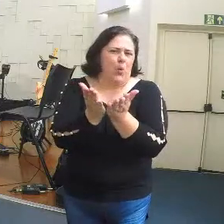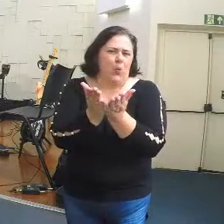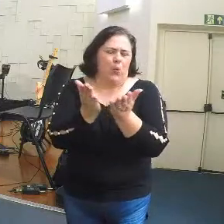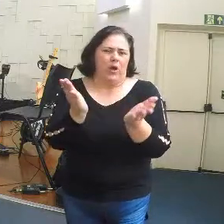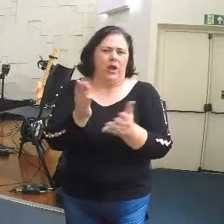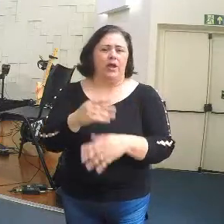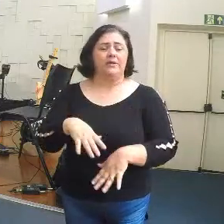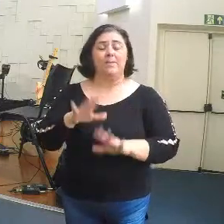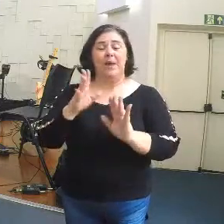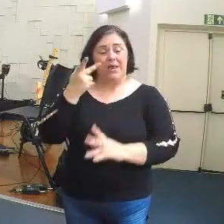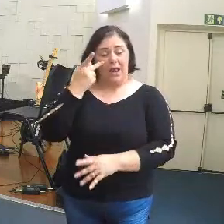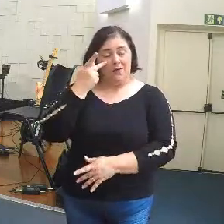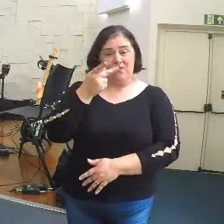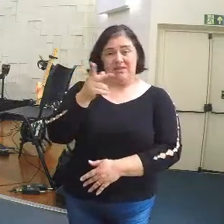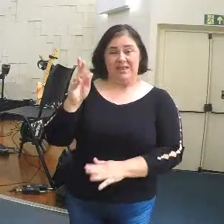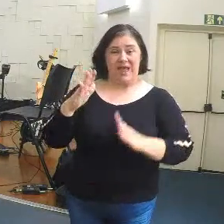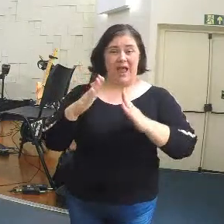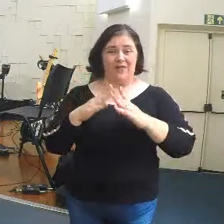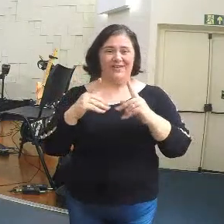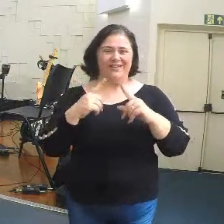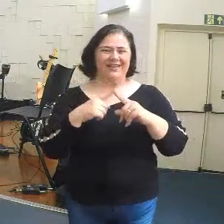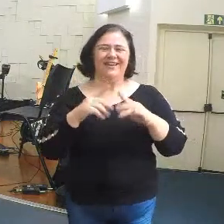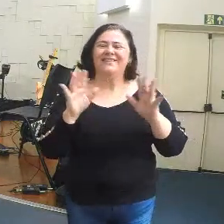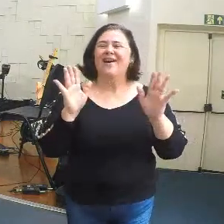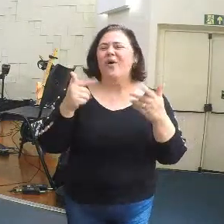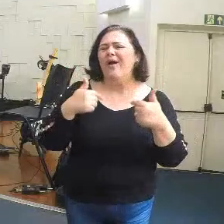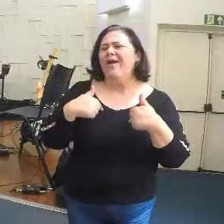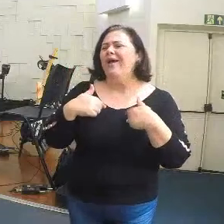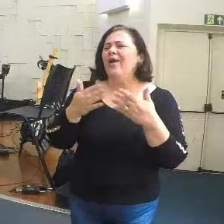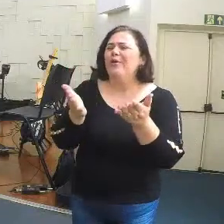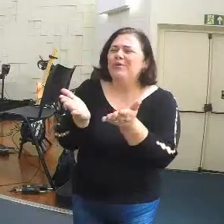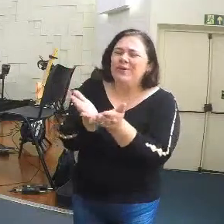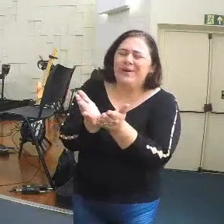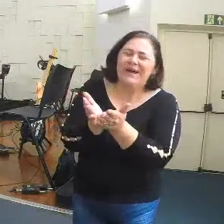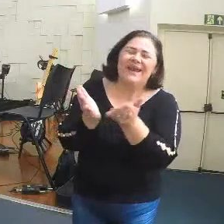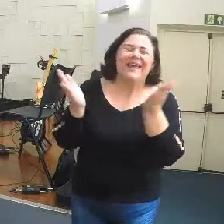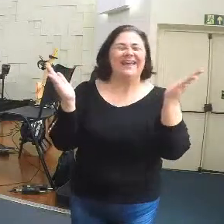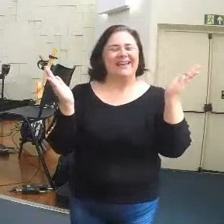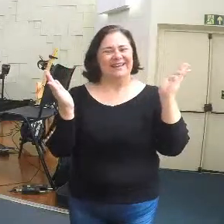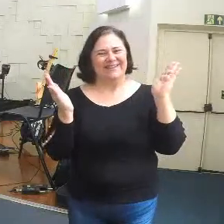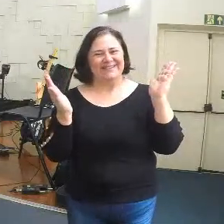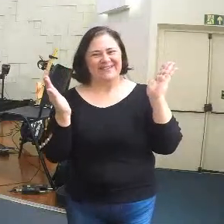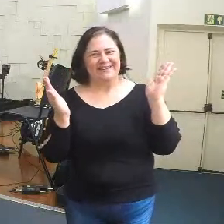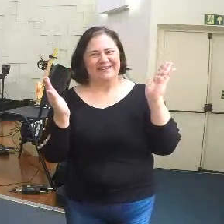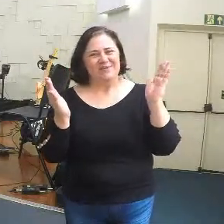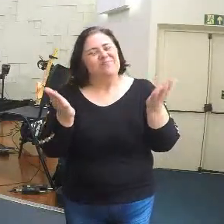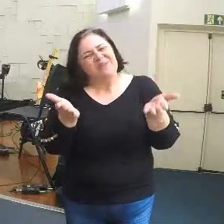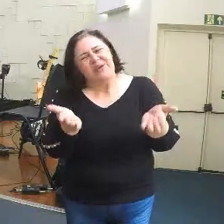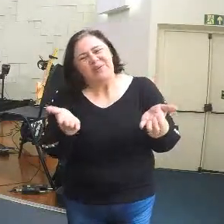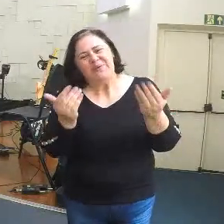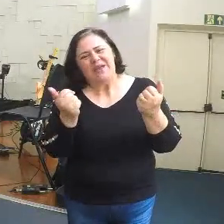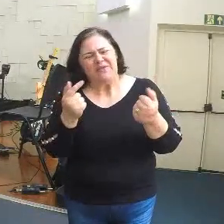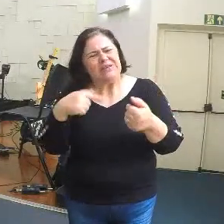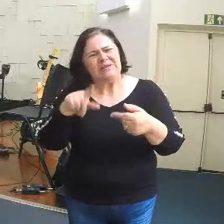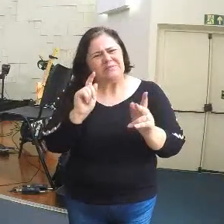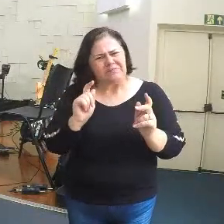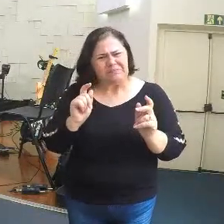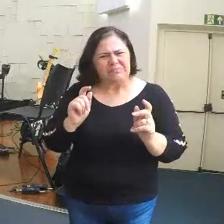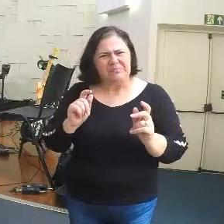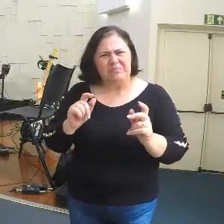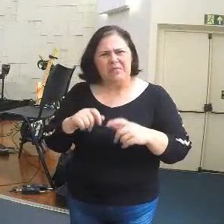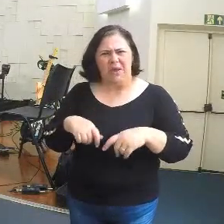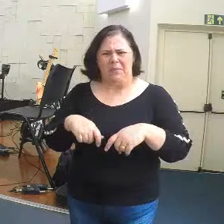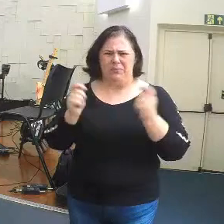igrejas, peregrinando e disseminando essa falsa doutrina, dizendo o seguinte: olha, não é possível que tenha